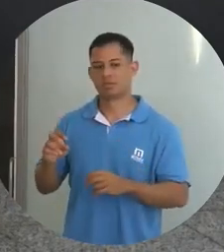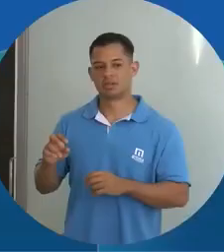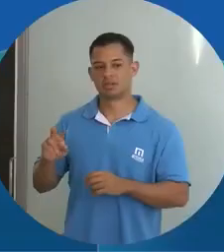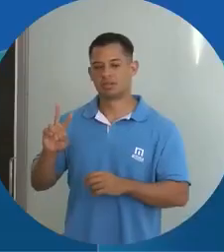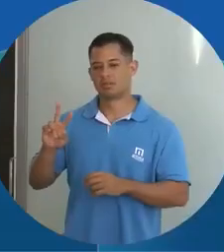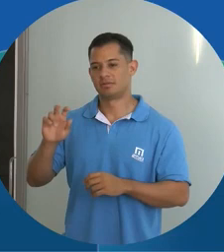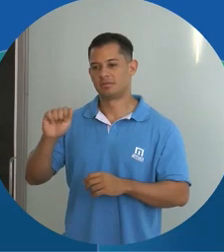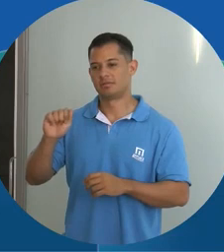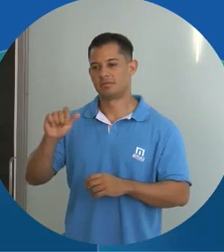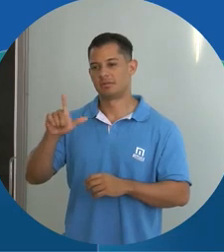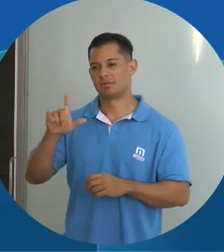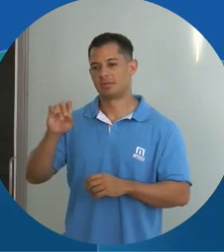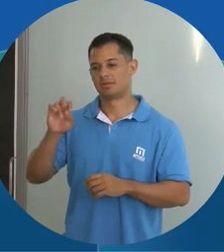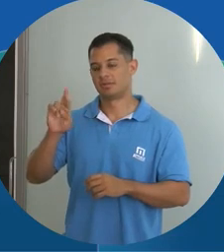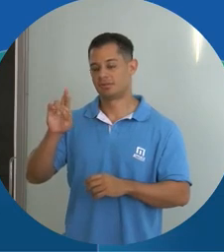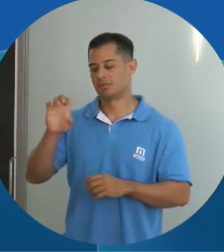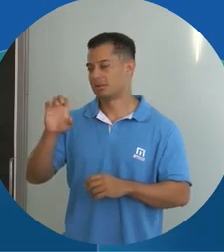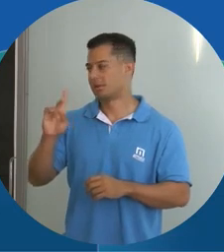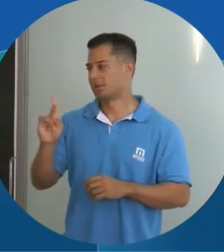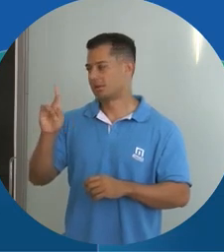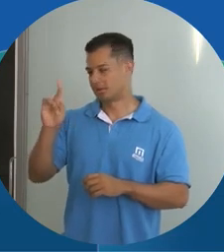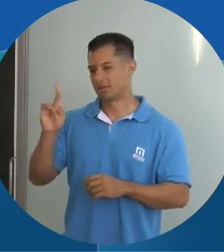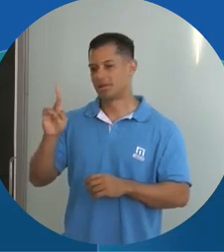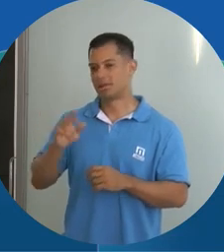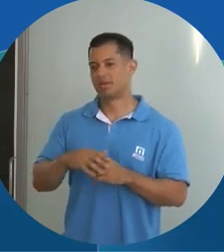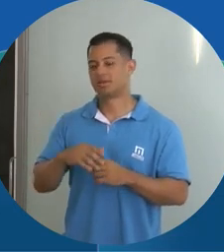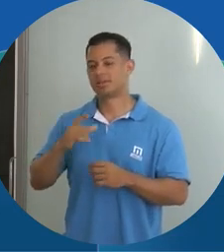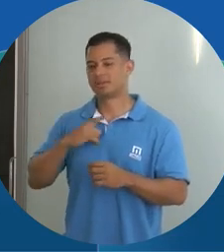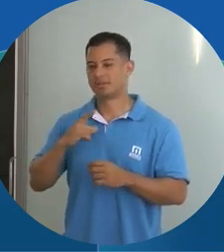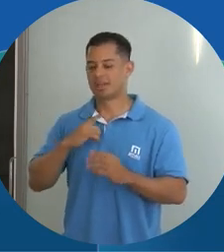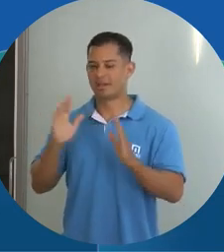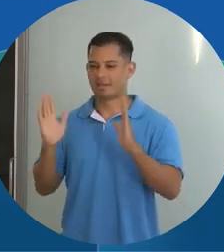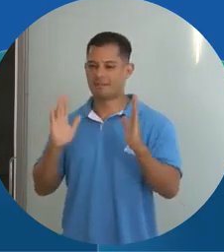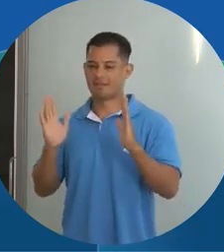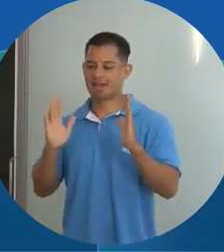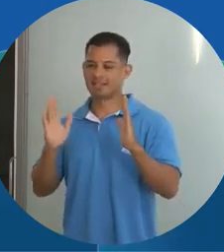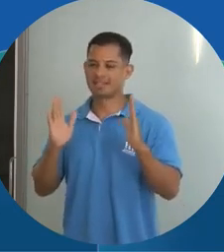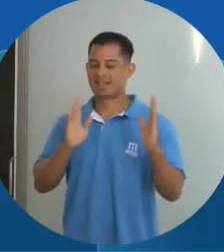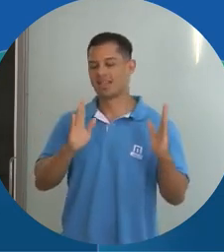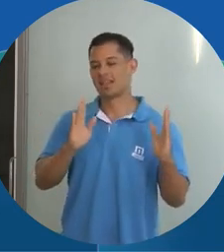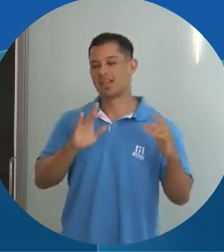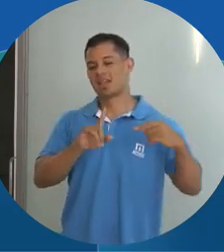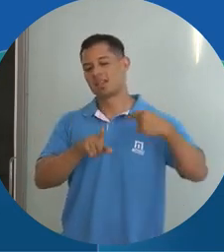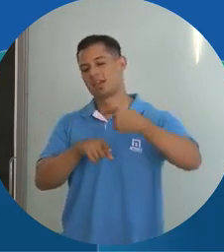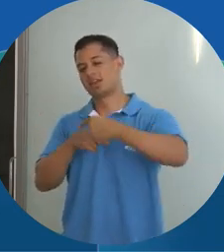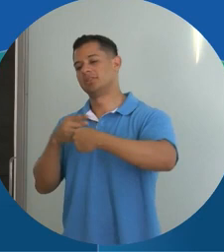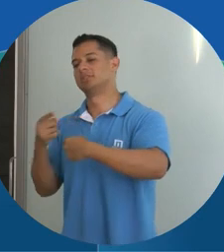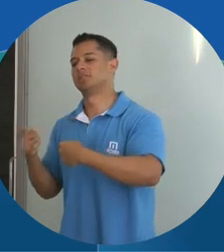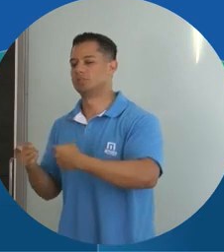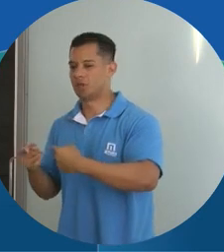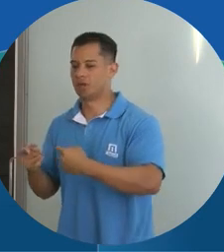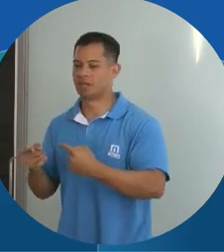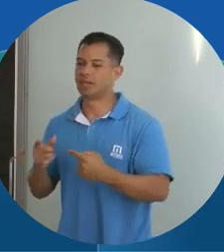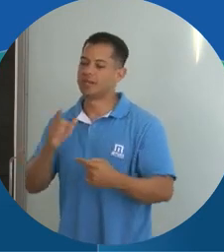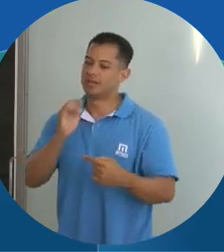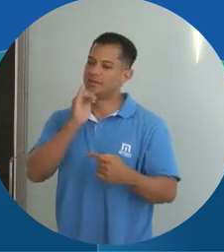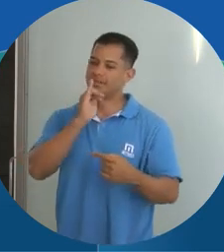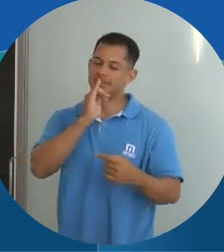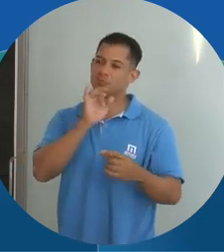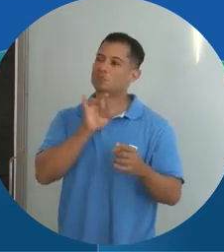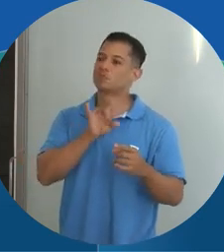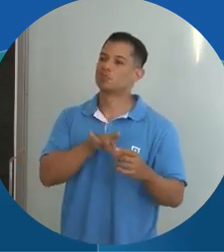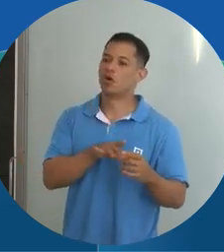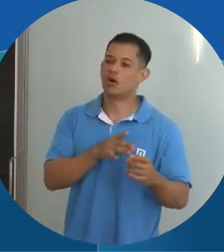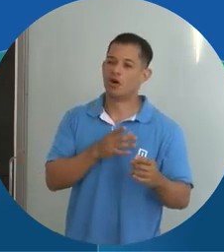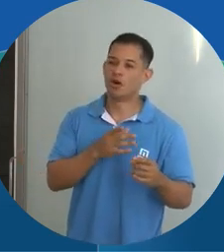construtivo. Então, ela se dá também para fases transitórias das obras. A gente não necessariamente ela só serve para a fundação, ela